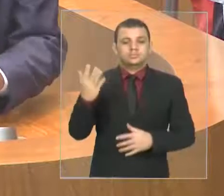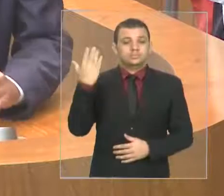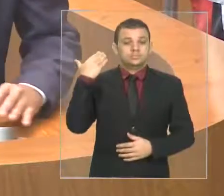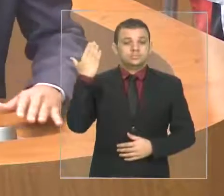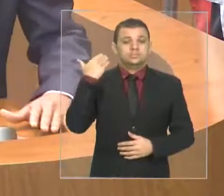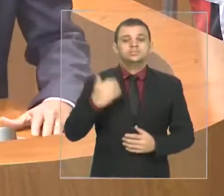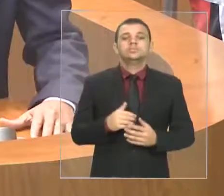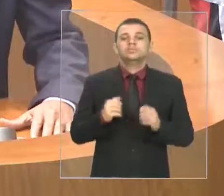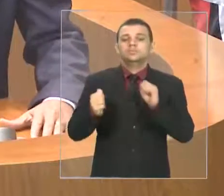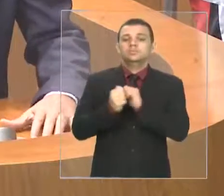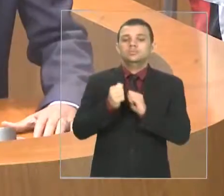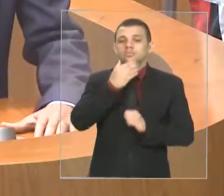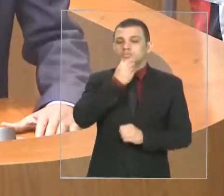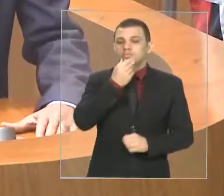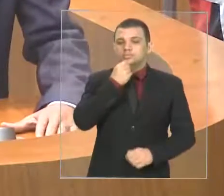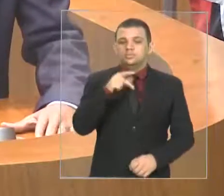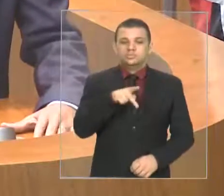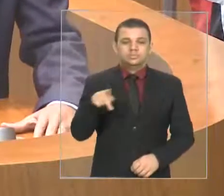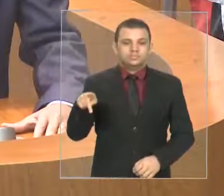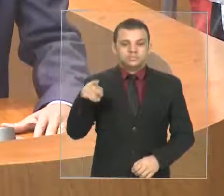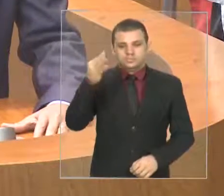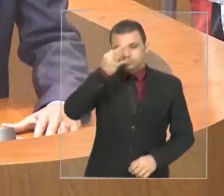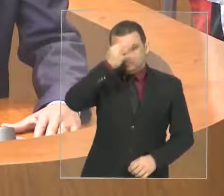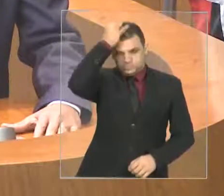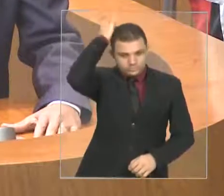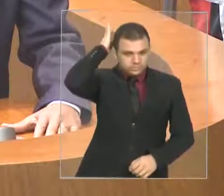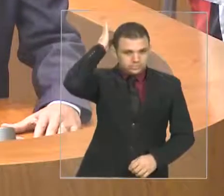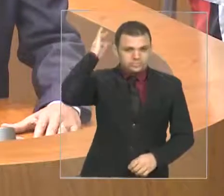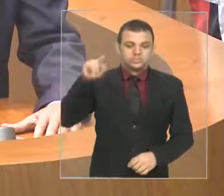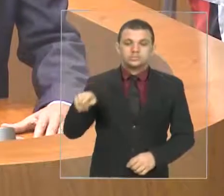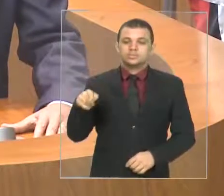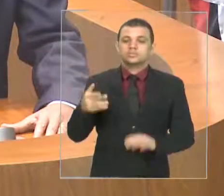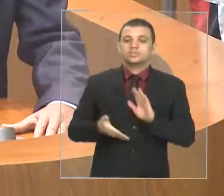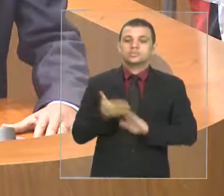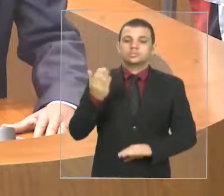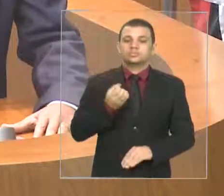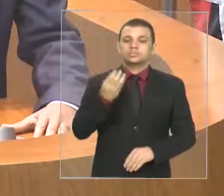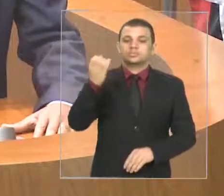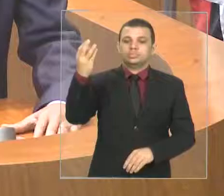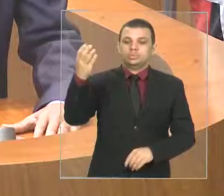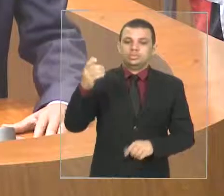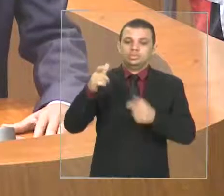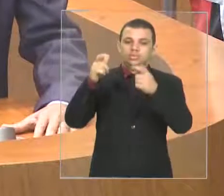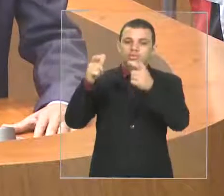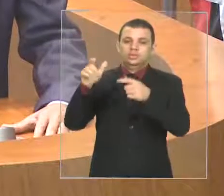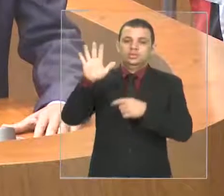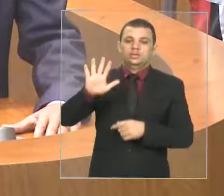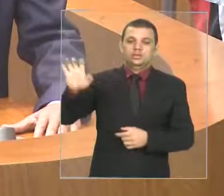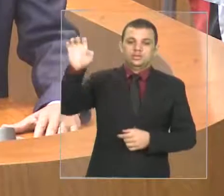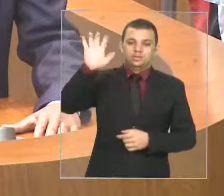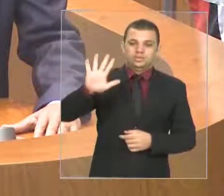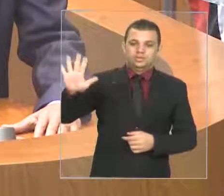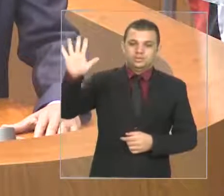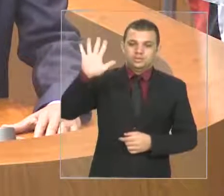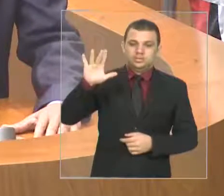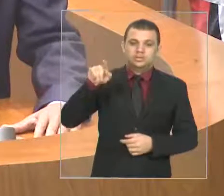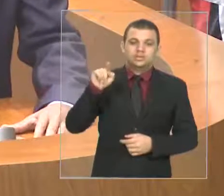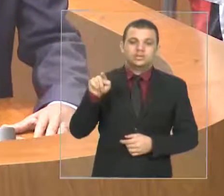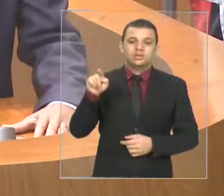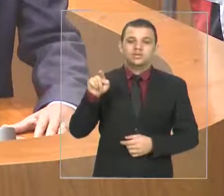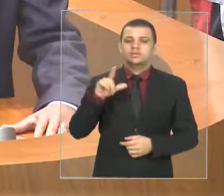passada com o presidente Temer, em viagem à Europa, onde